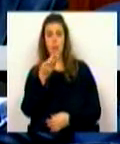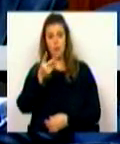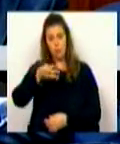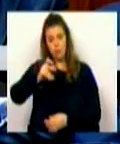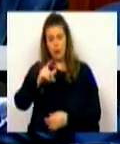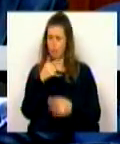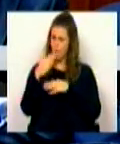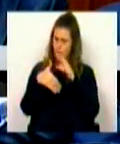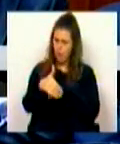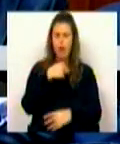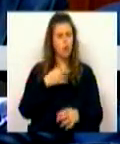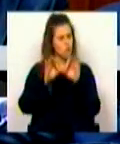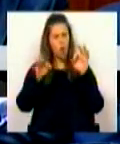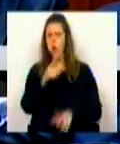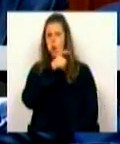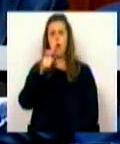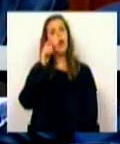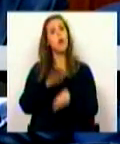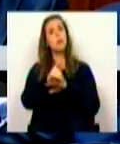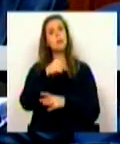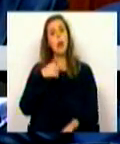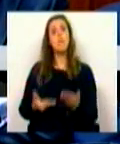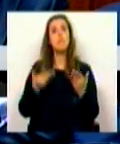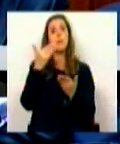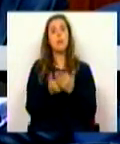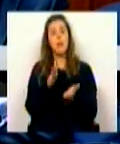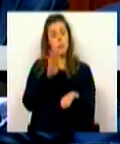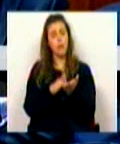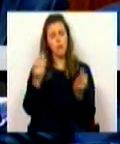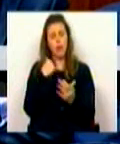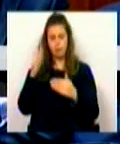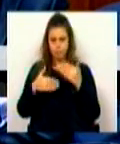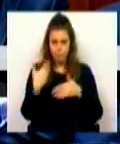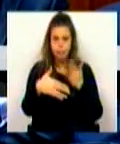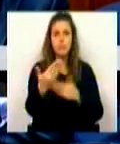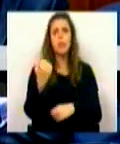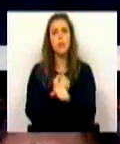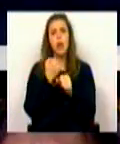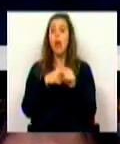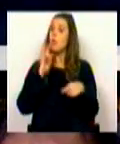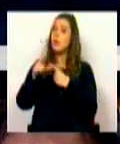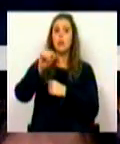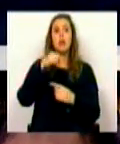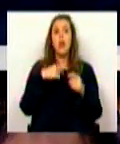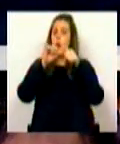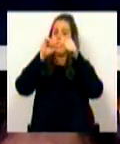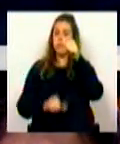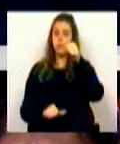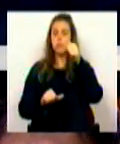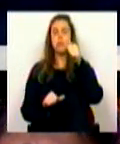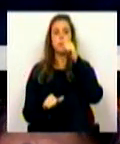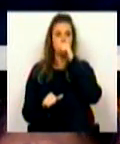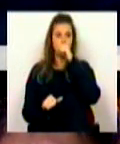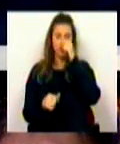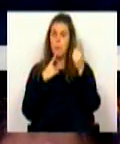como sempre temos comprometido, e foi por isso que o aprovámos e o temos vindo a executar. Temos depois uma extensa lista